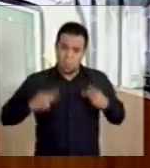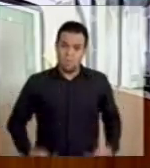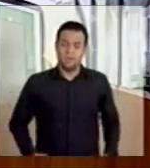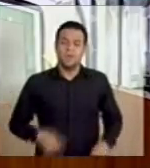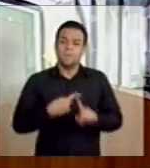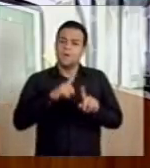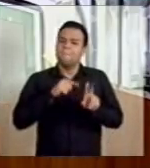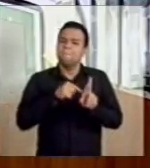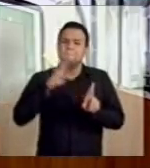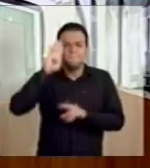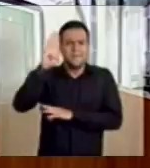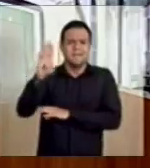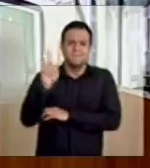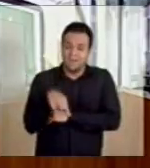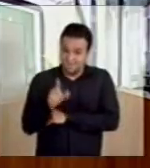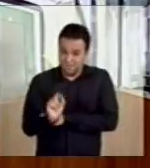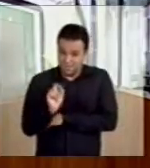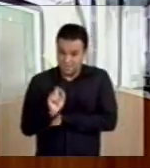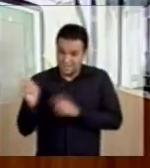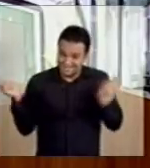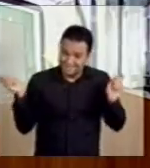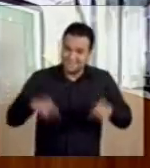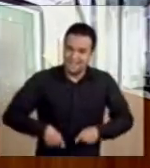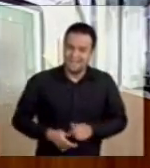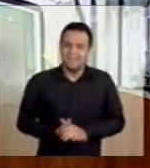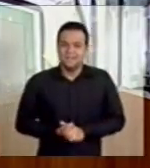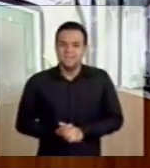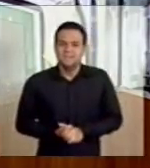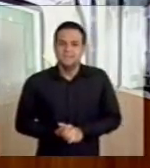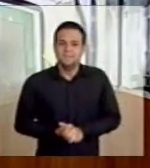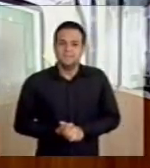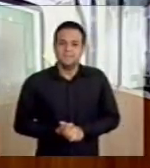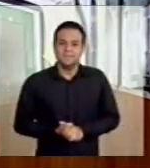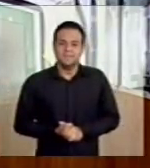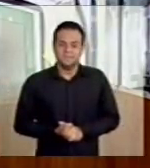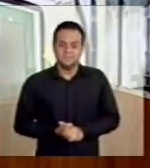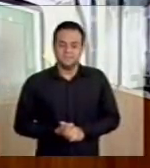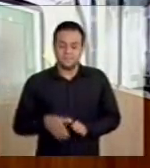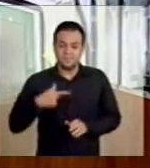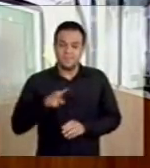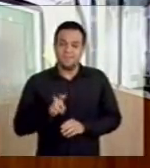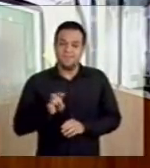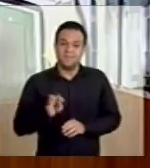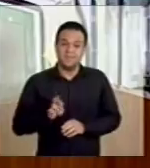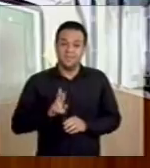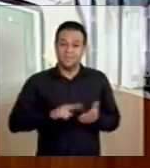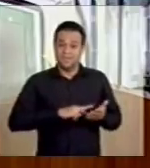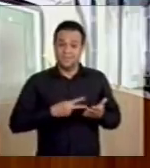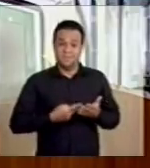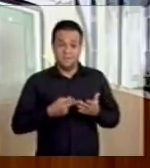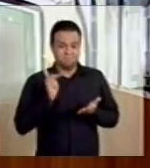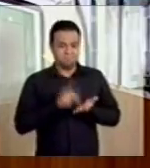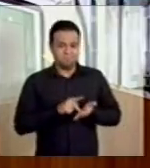centralidade confere-lhe a condição de significativo vetor interpretativo, verdadeiro